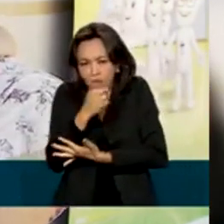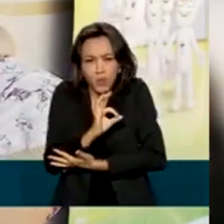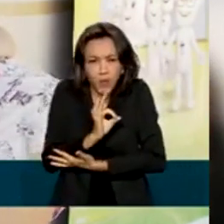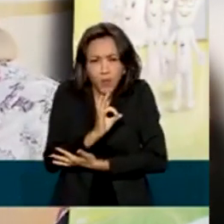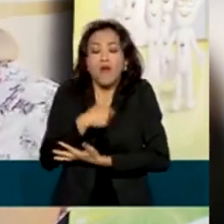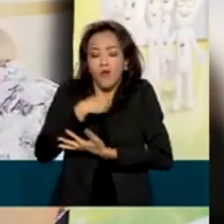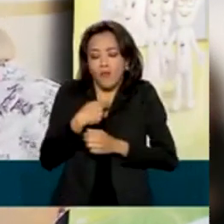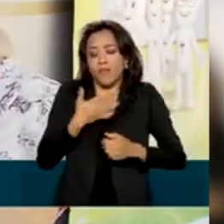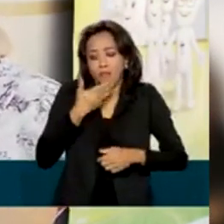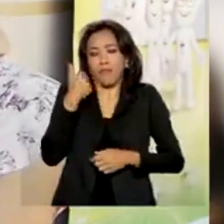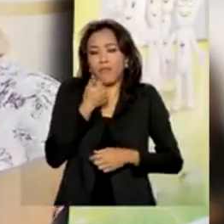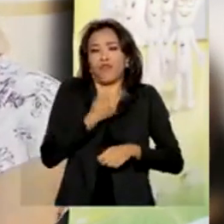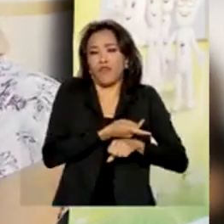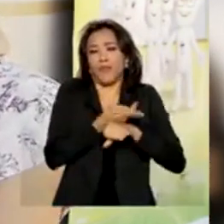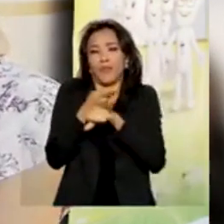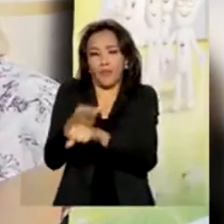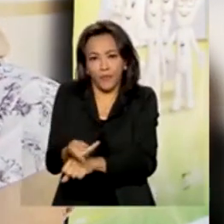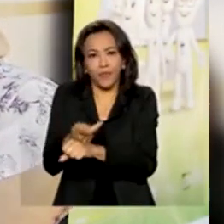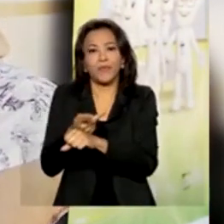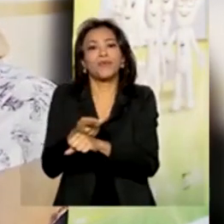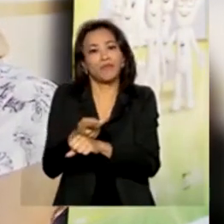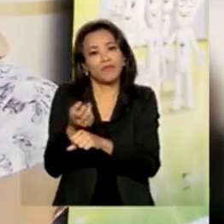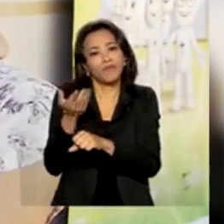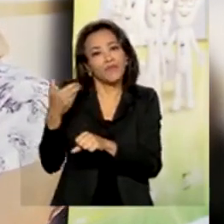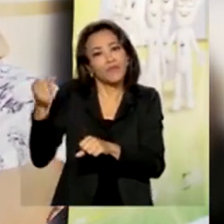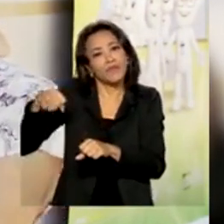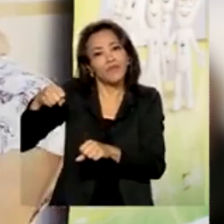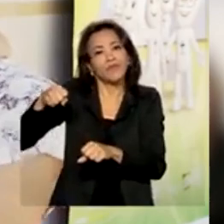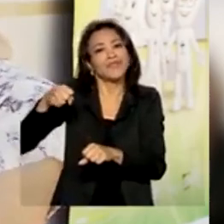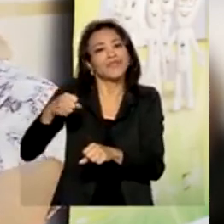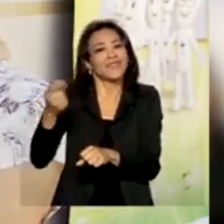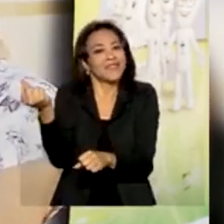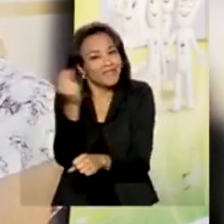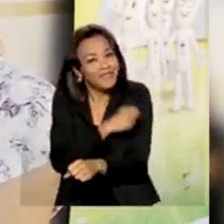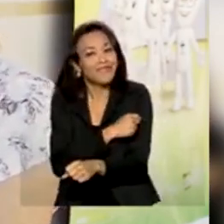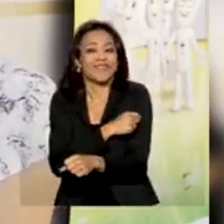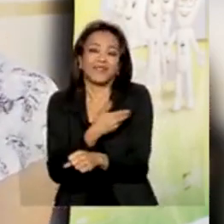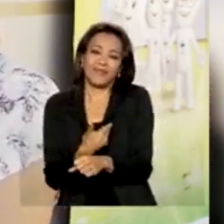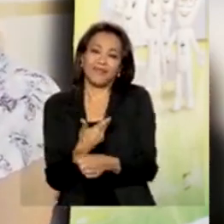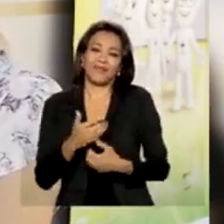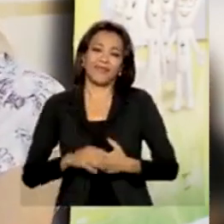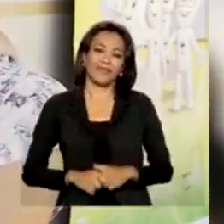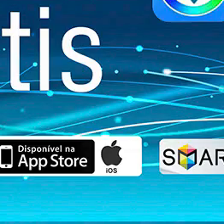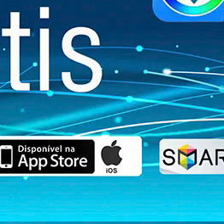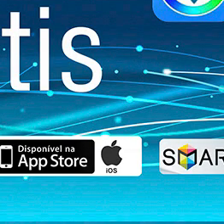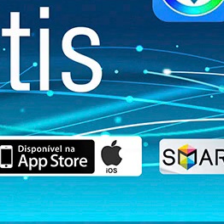coisa assim, eu prefiro deixar ele, né, imune a isso.